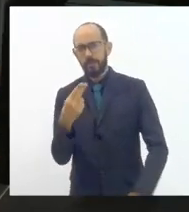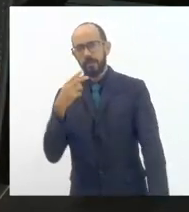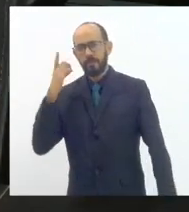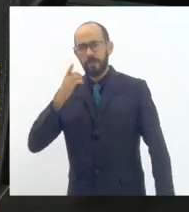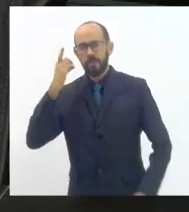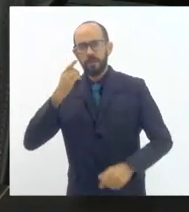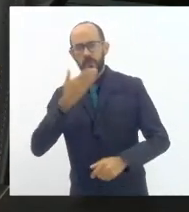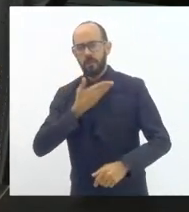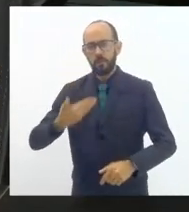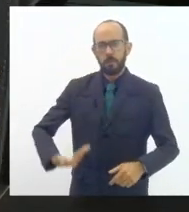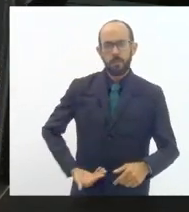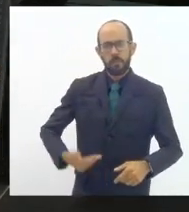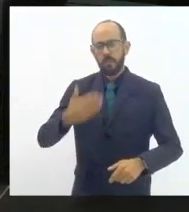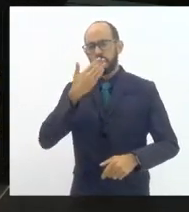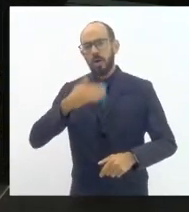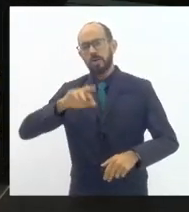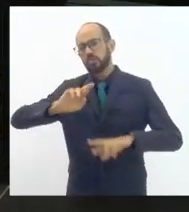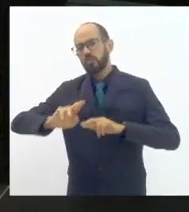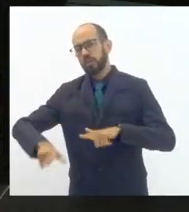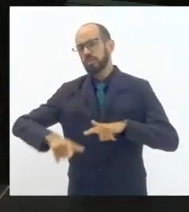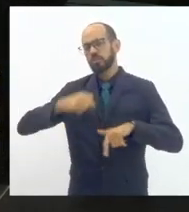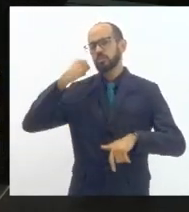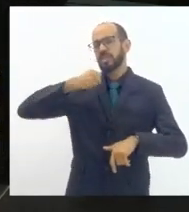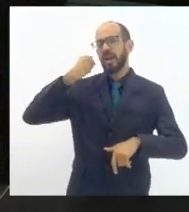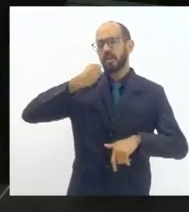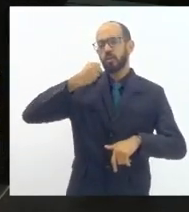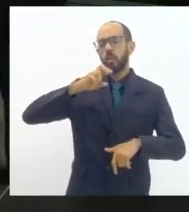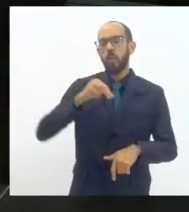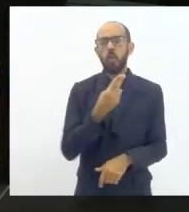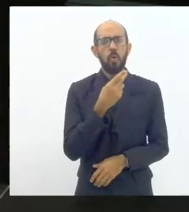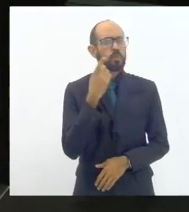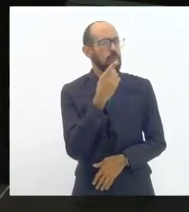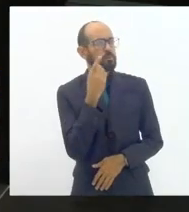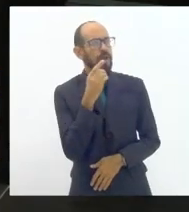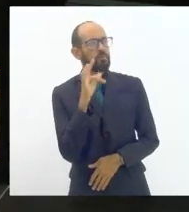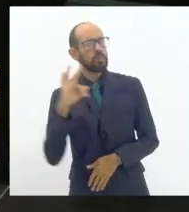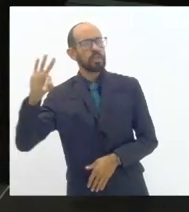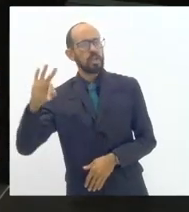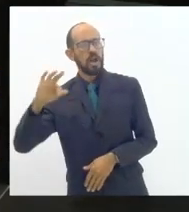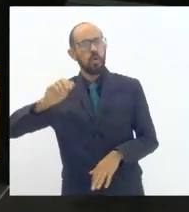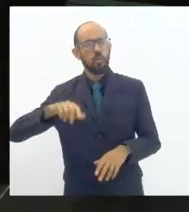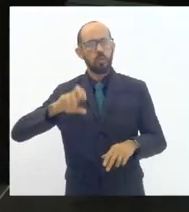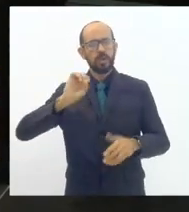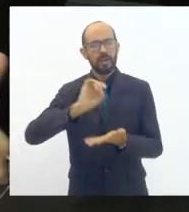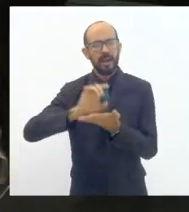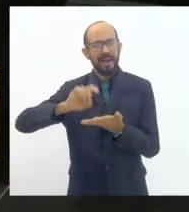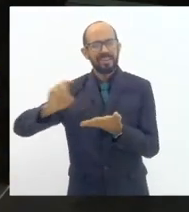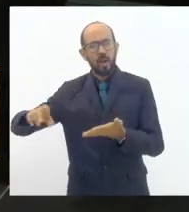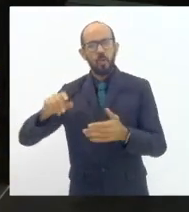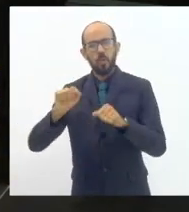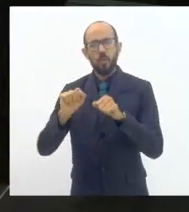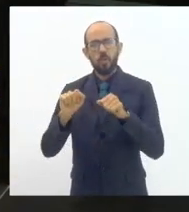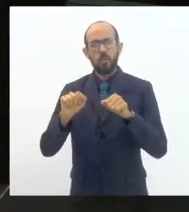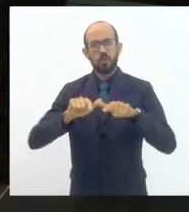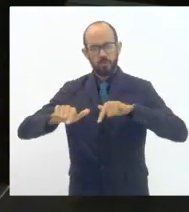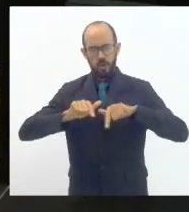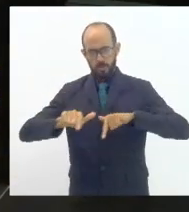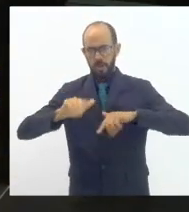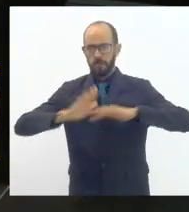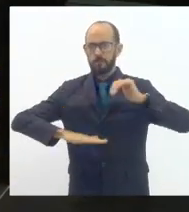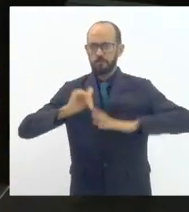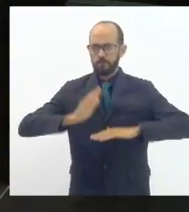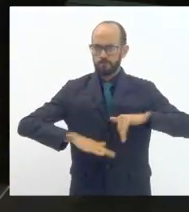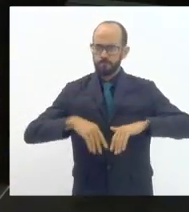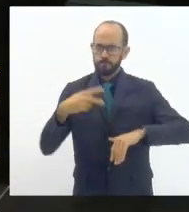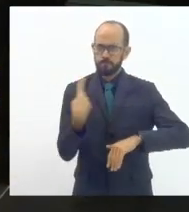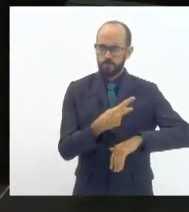que é a diferença de um senador para um deputado federal, o que, que faz um vereador nas suas particularidades, tudo isso é muito importante. E o